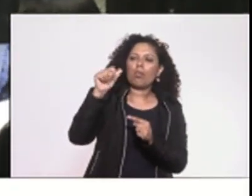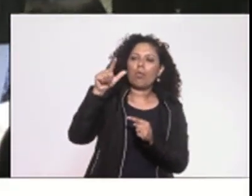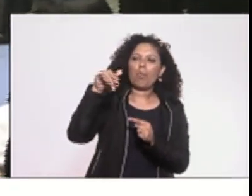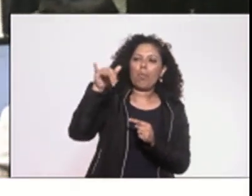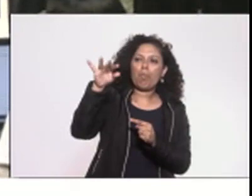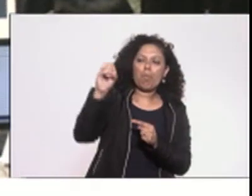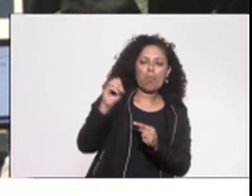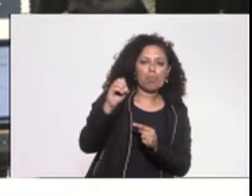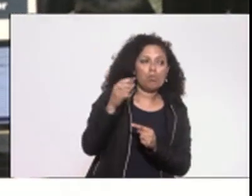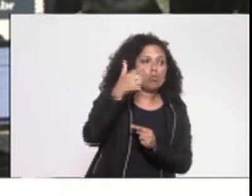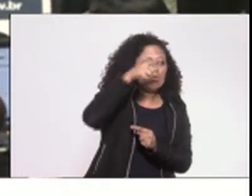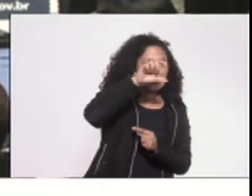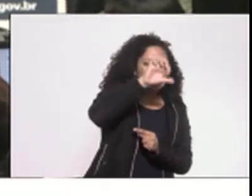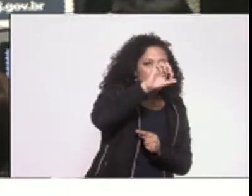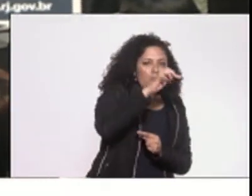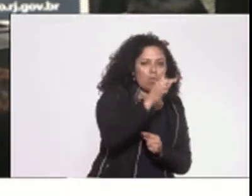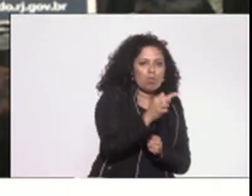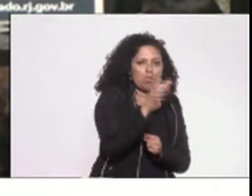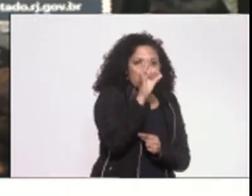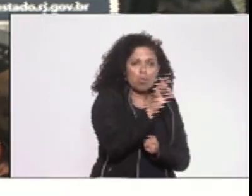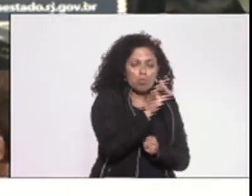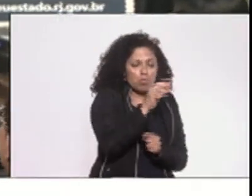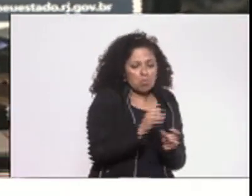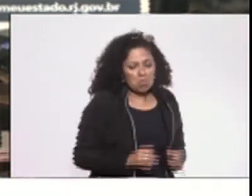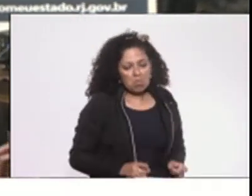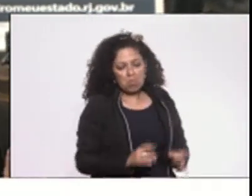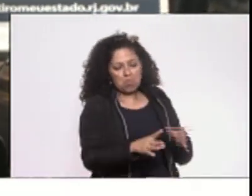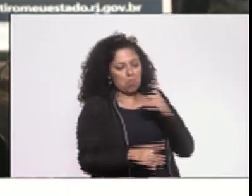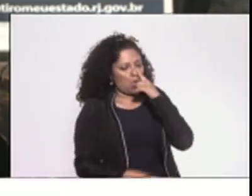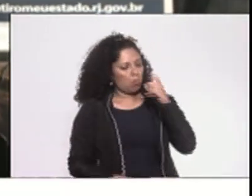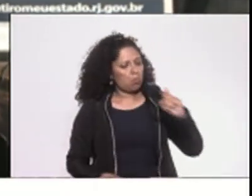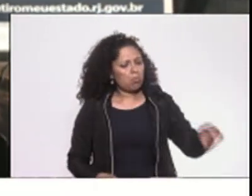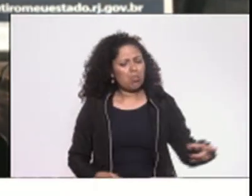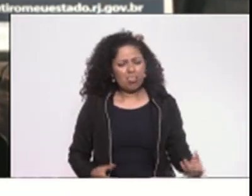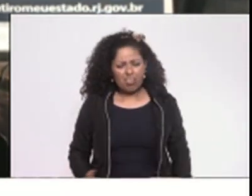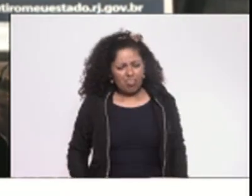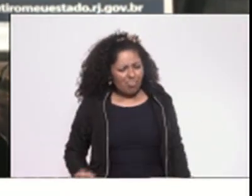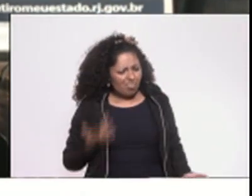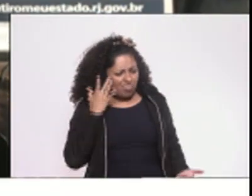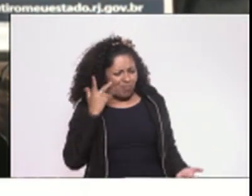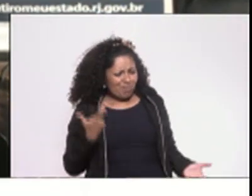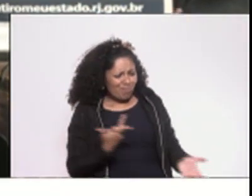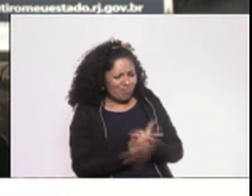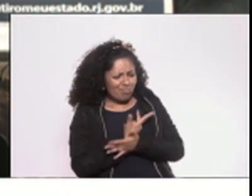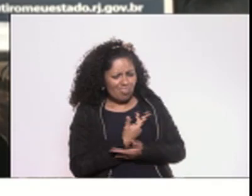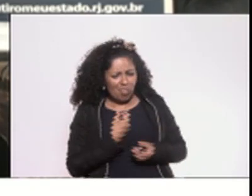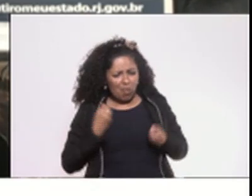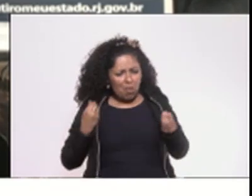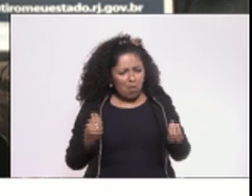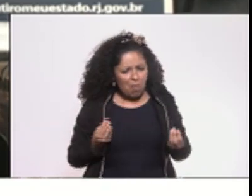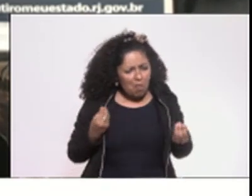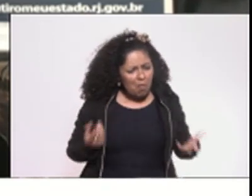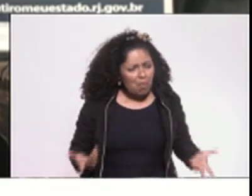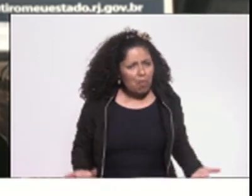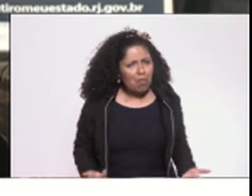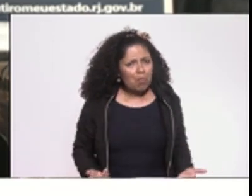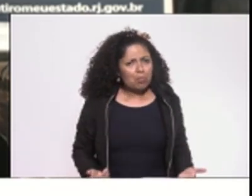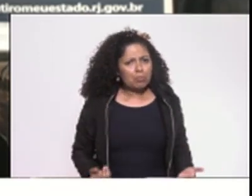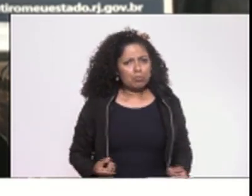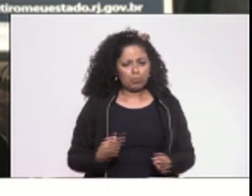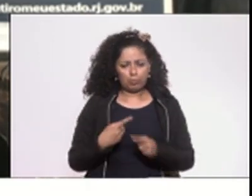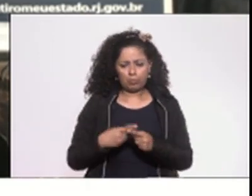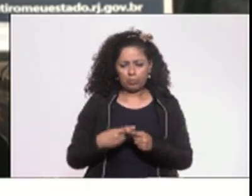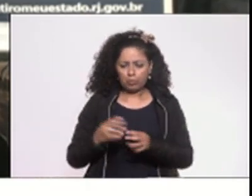fora. Eu achei aquilo um absurdo e eu não tinha noção do tamanho do desperdício que era. Porque você tem que